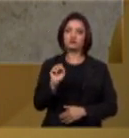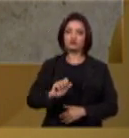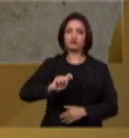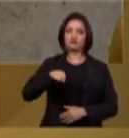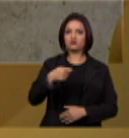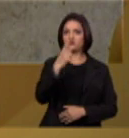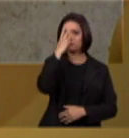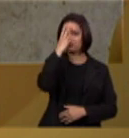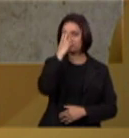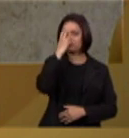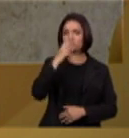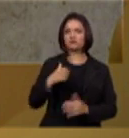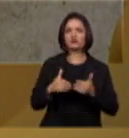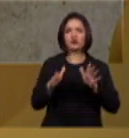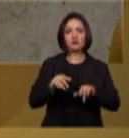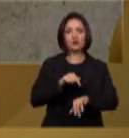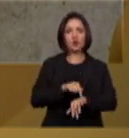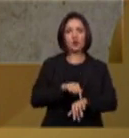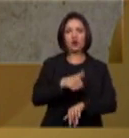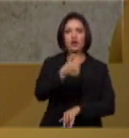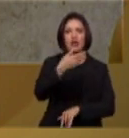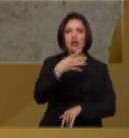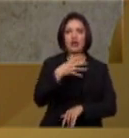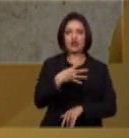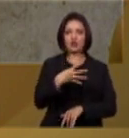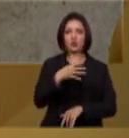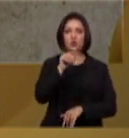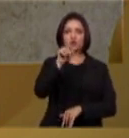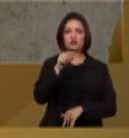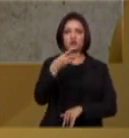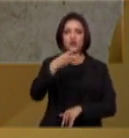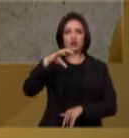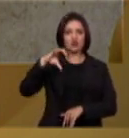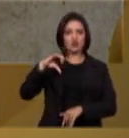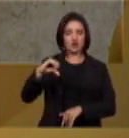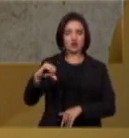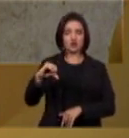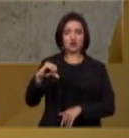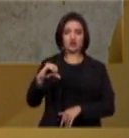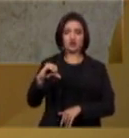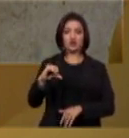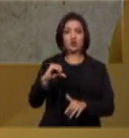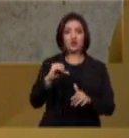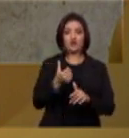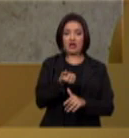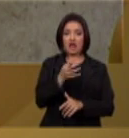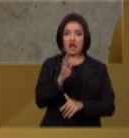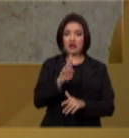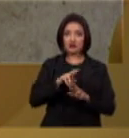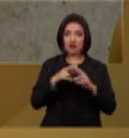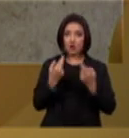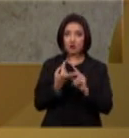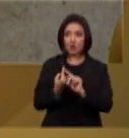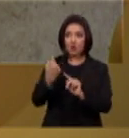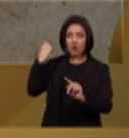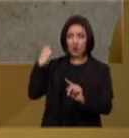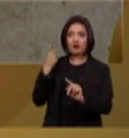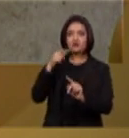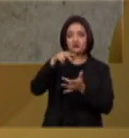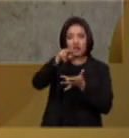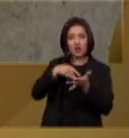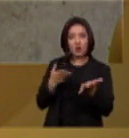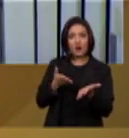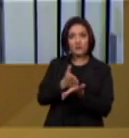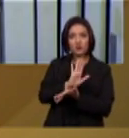de Aras. Abriu-se a sessão às 14 horas e 39 minutos, sendo lida e aprovada a ata da sessão